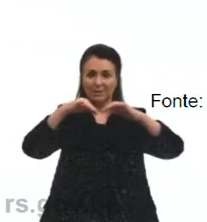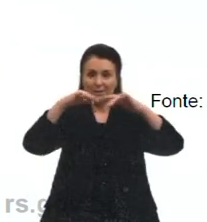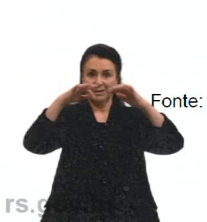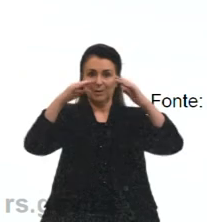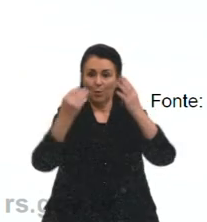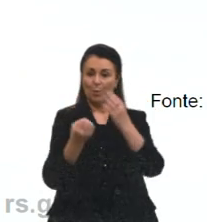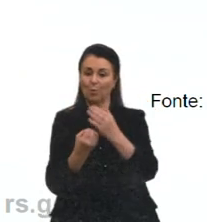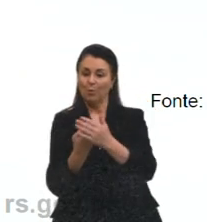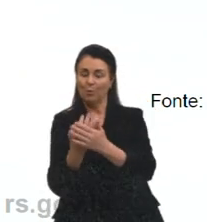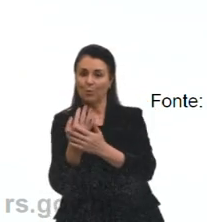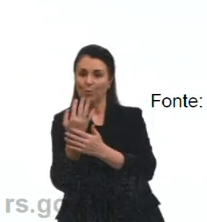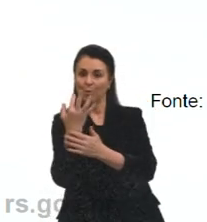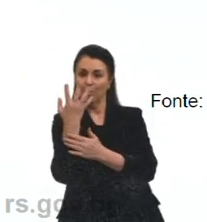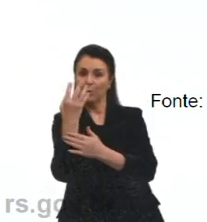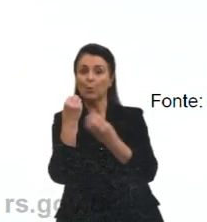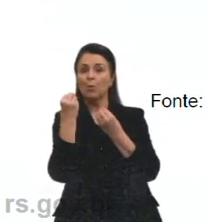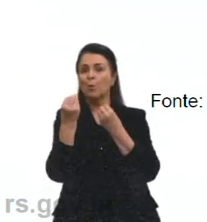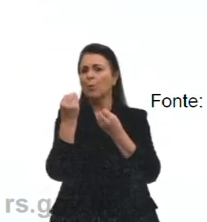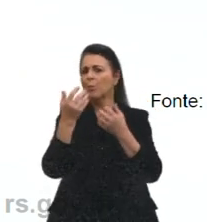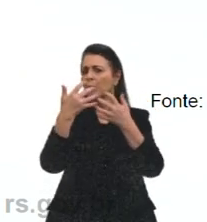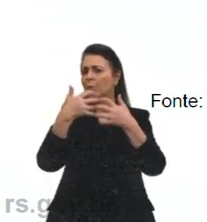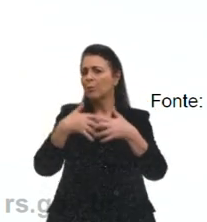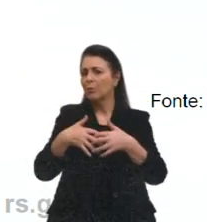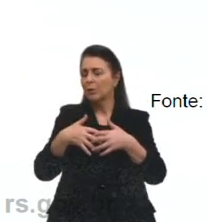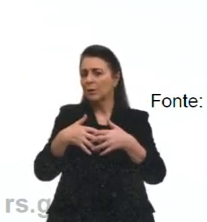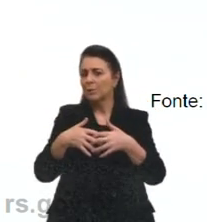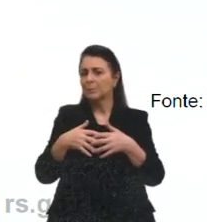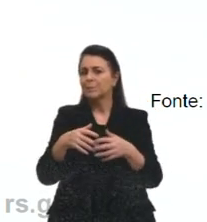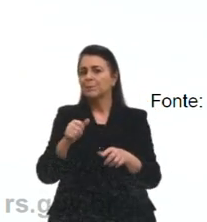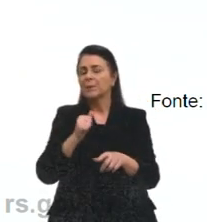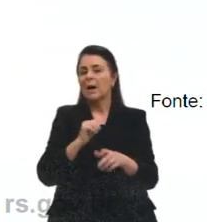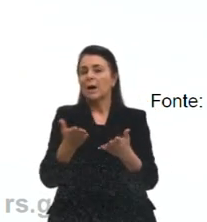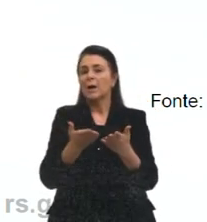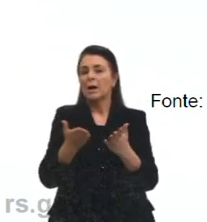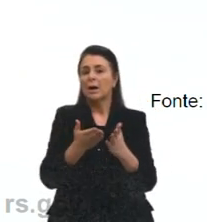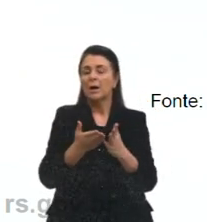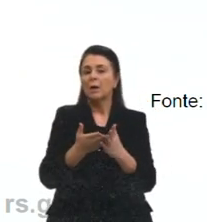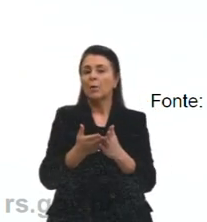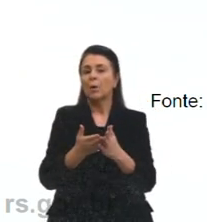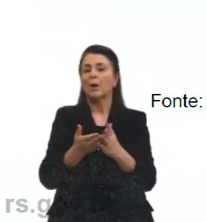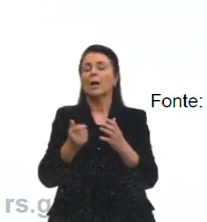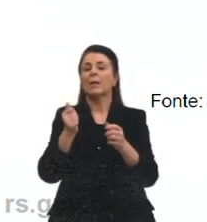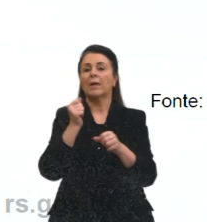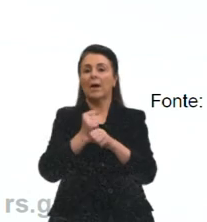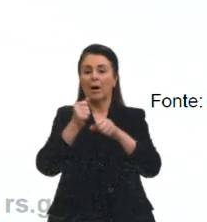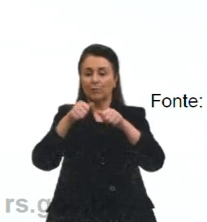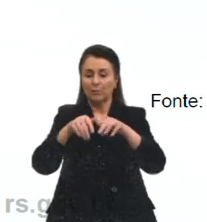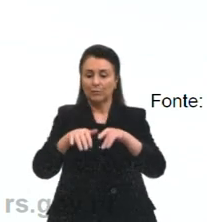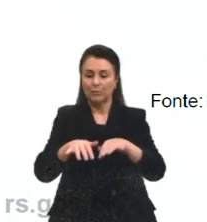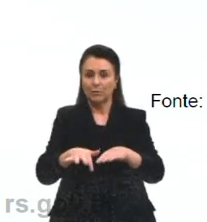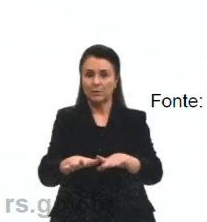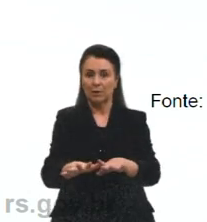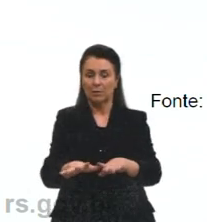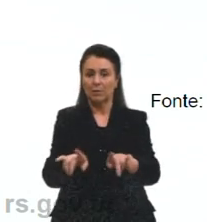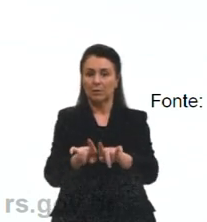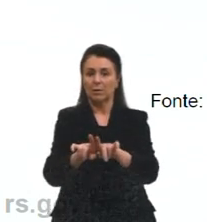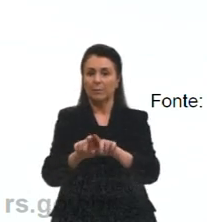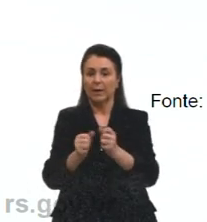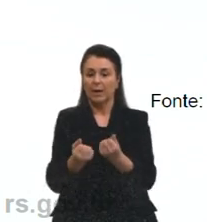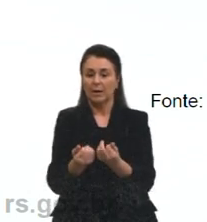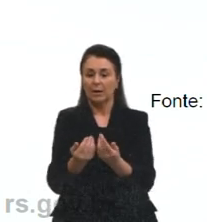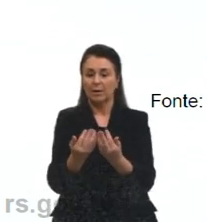como que funciona tá nesse sentido aqui o ponto de fusão e ponto de ebulição se nós olharmos aqui ele vai